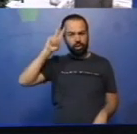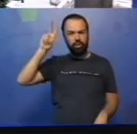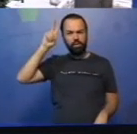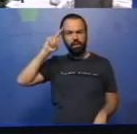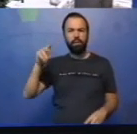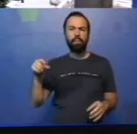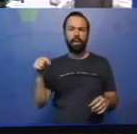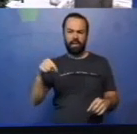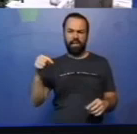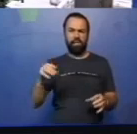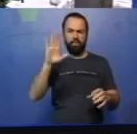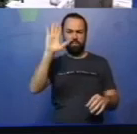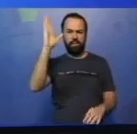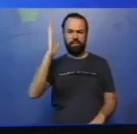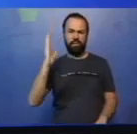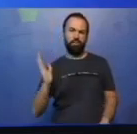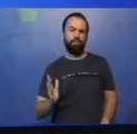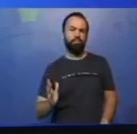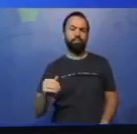cidades brasileiras.